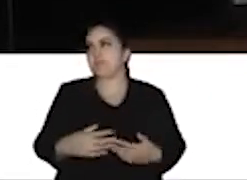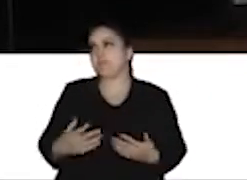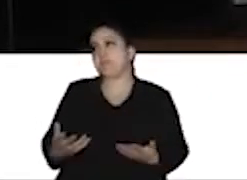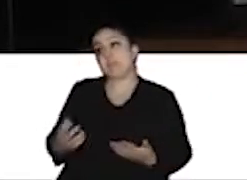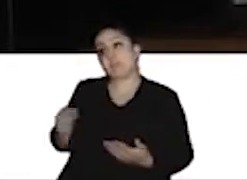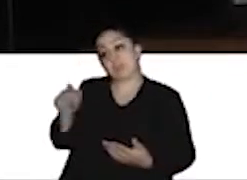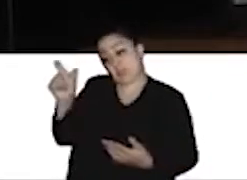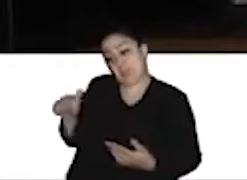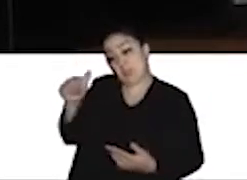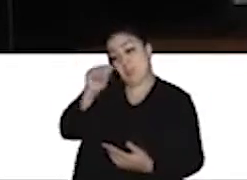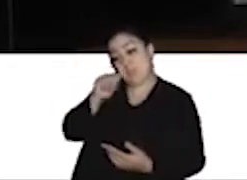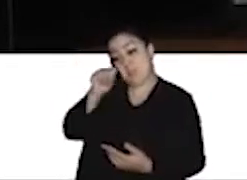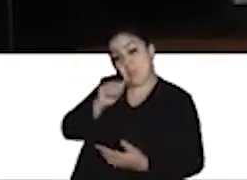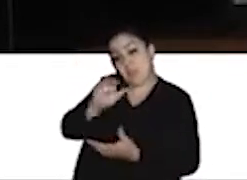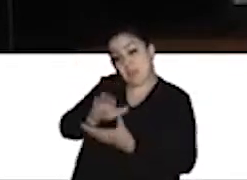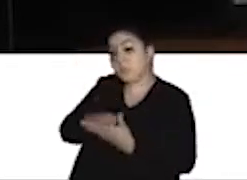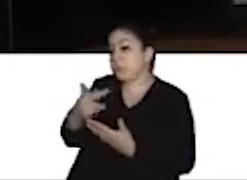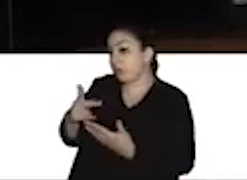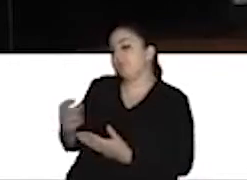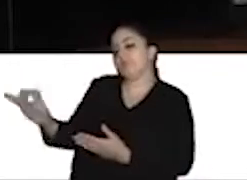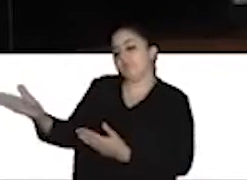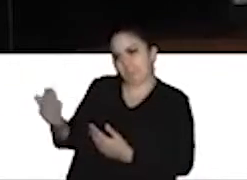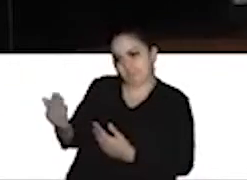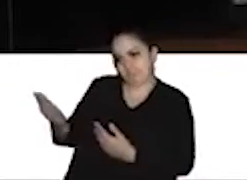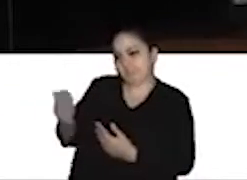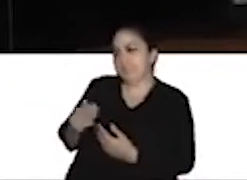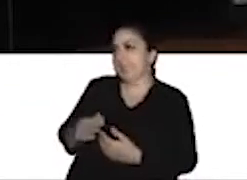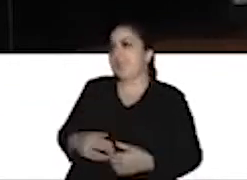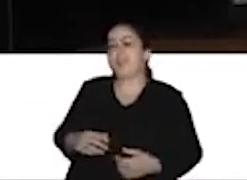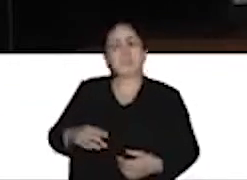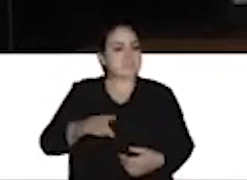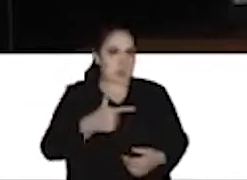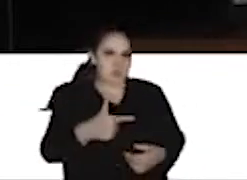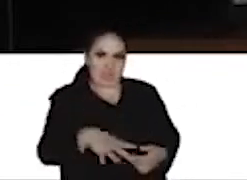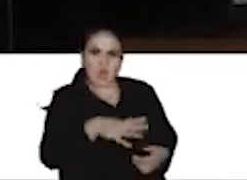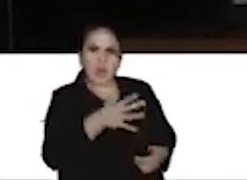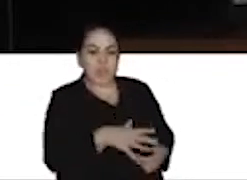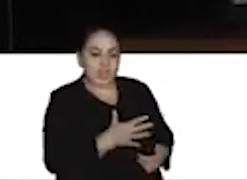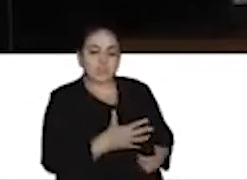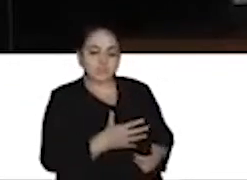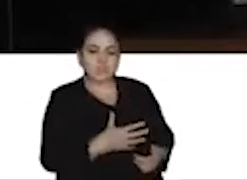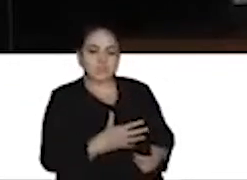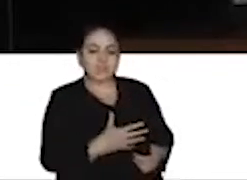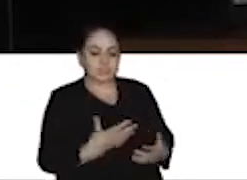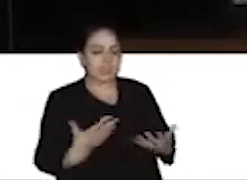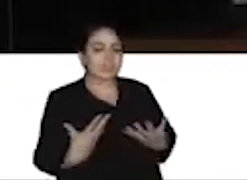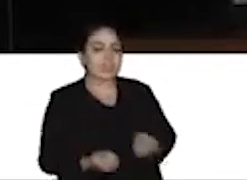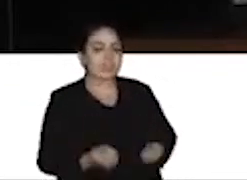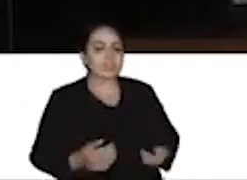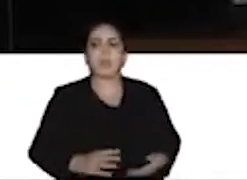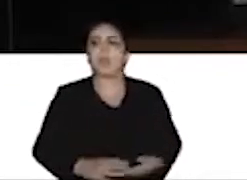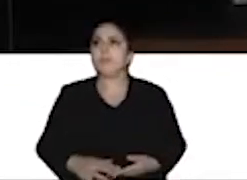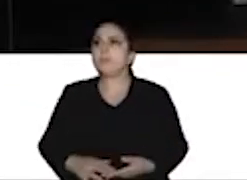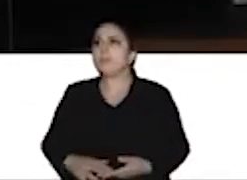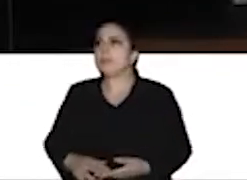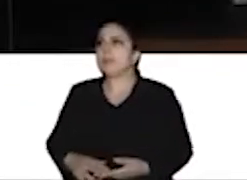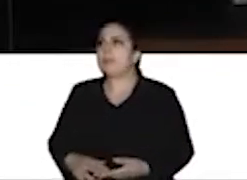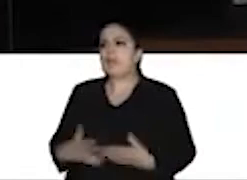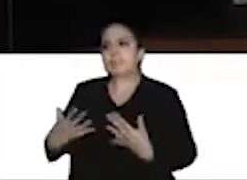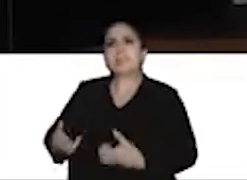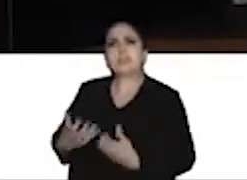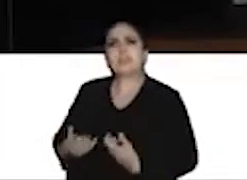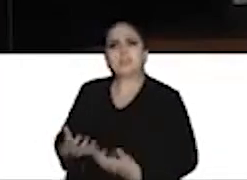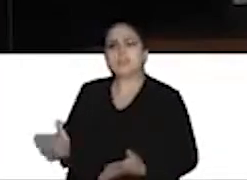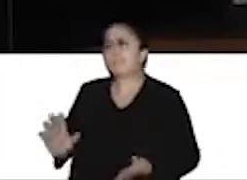isso, tchê? Se não tem coragem, nem devia ter vindo, né? Pois topo. Pois top, foi top. Então, assim tá